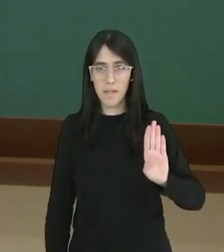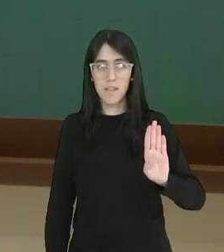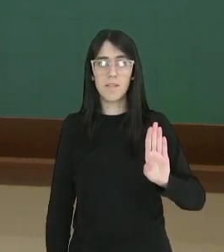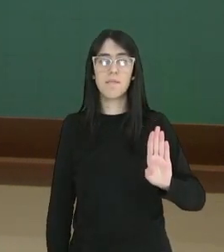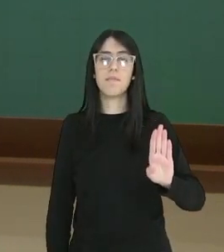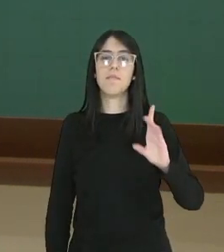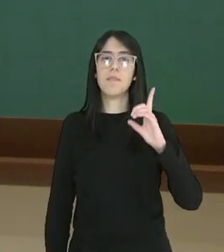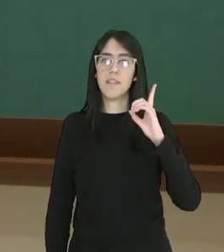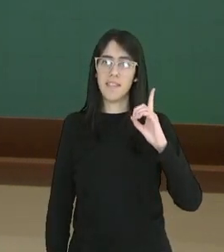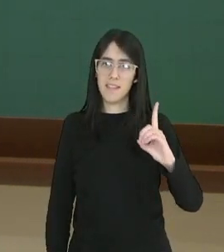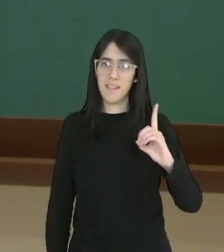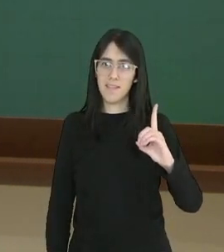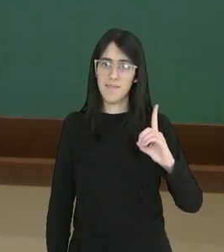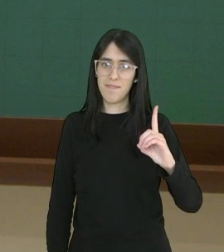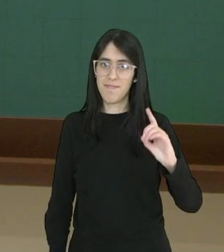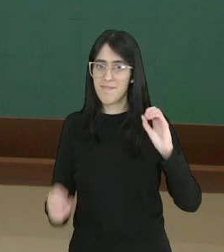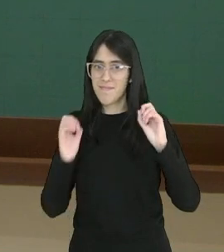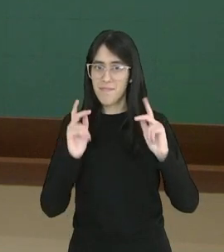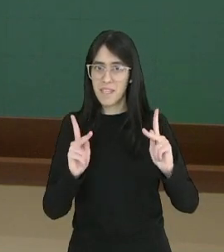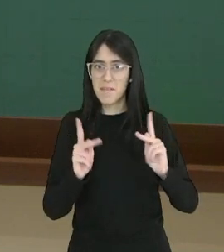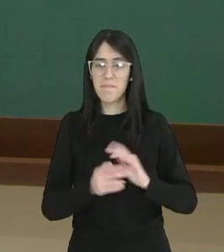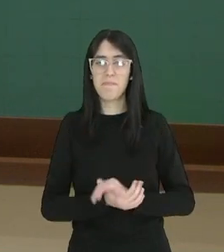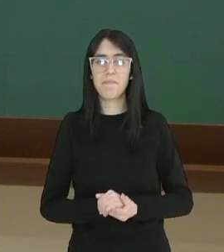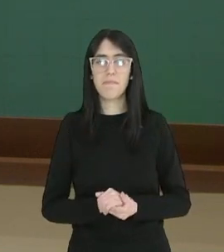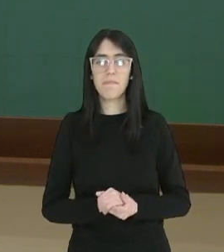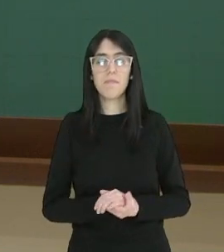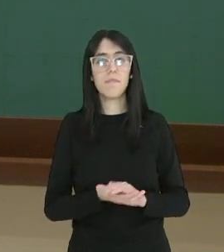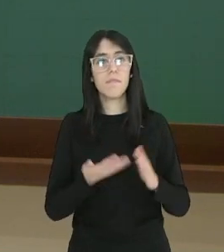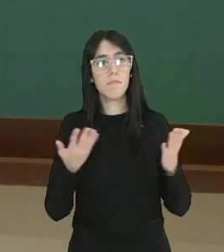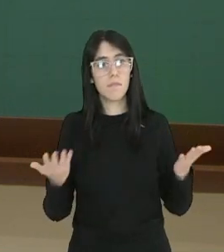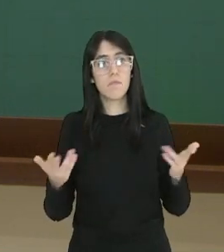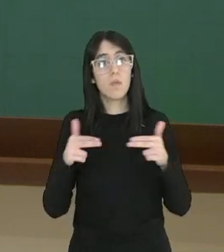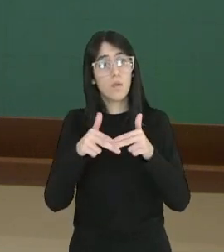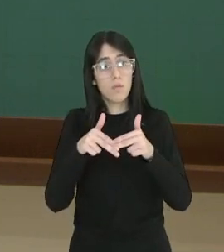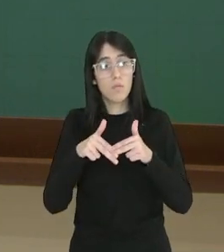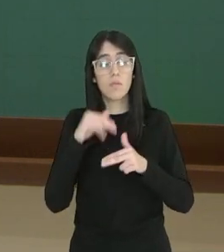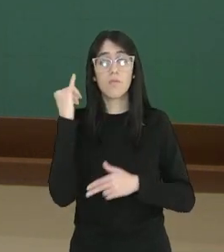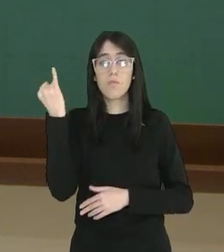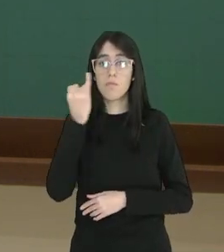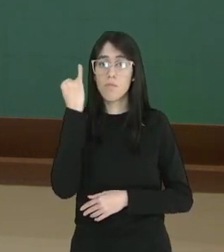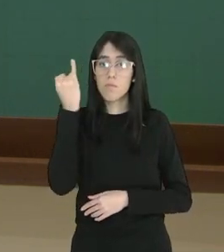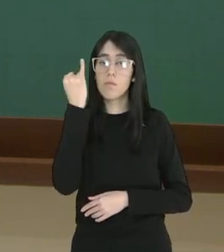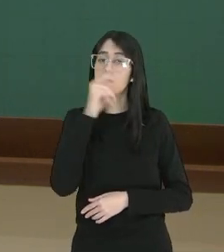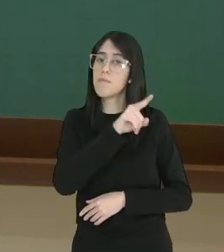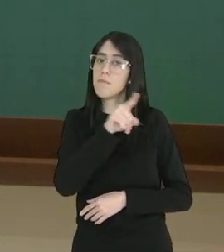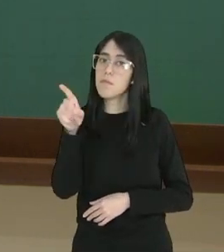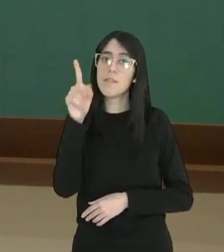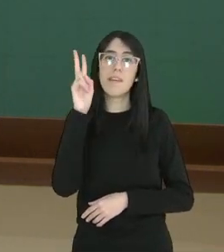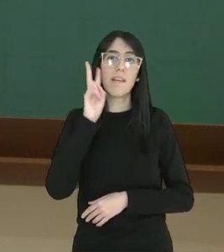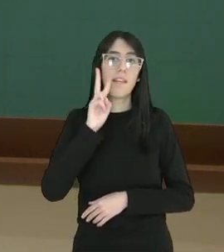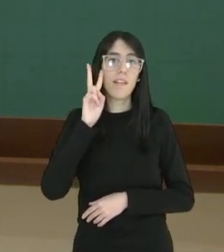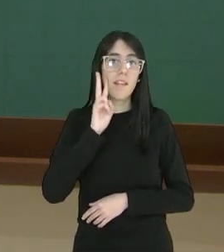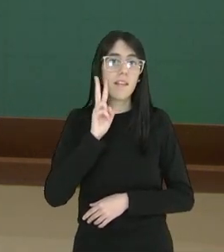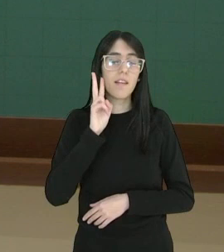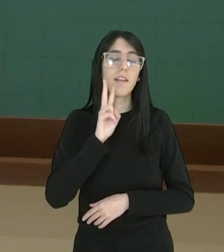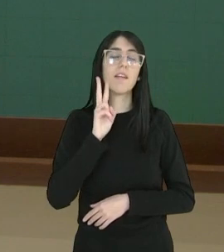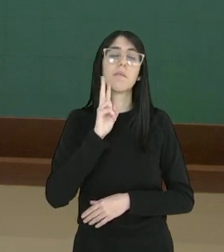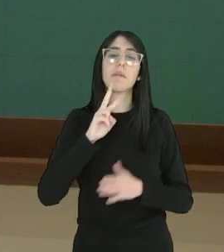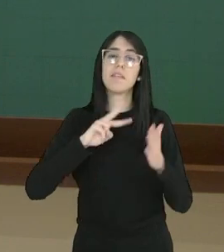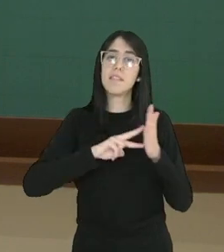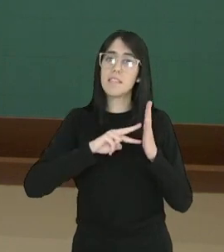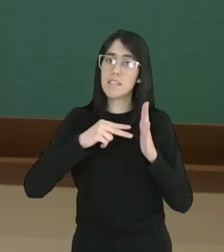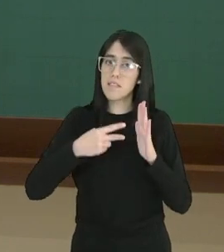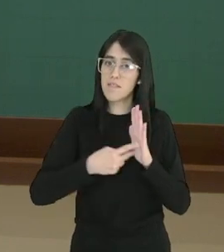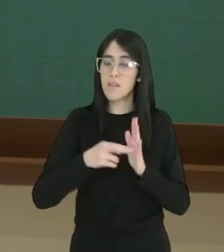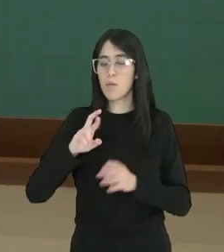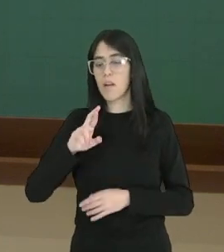ponto D, ok? Então, por isso é importante vocês se lembrarem aí dos conceitos